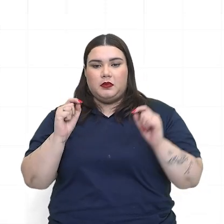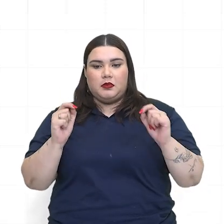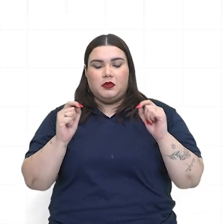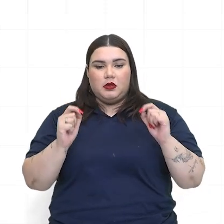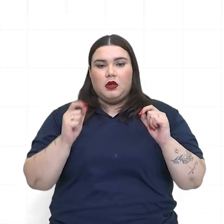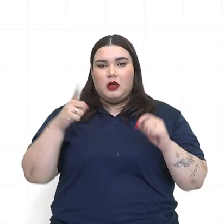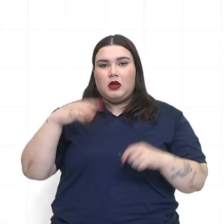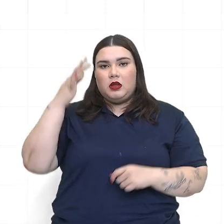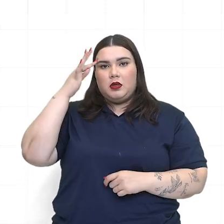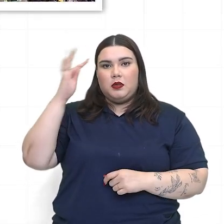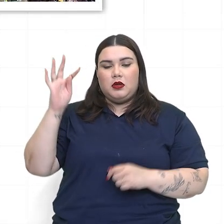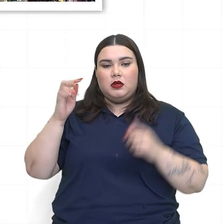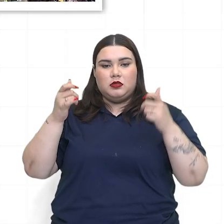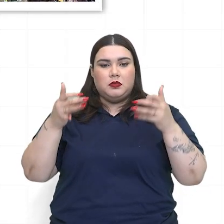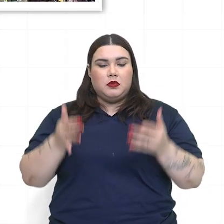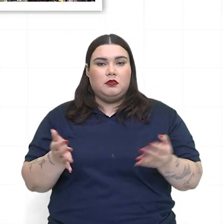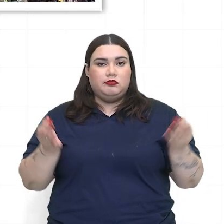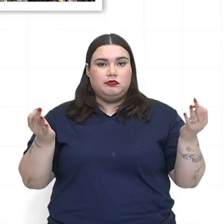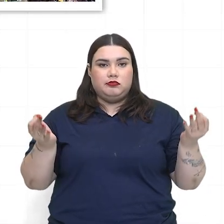pensamento budista.